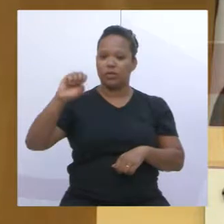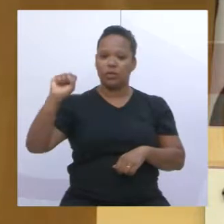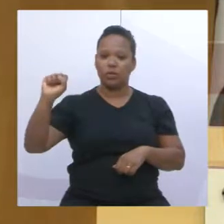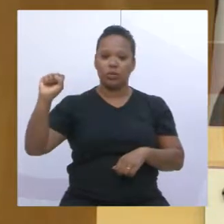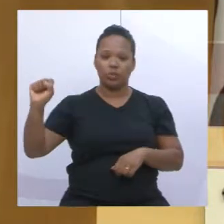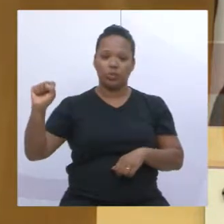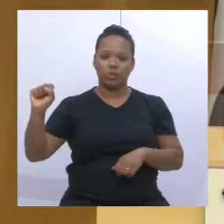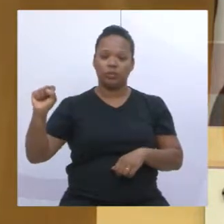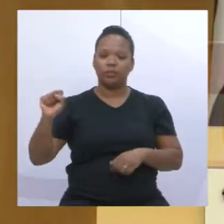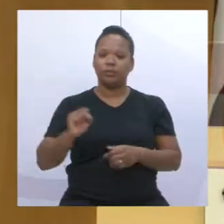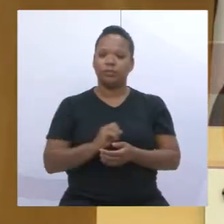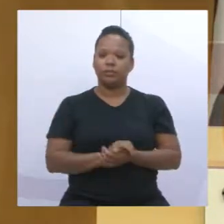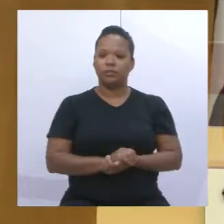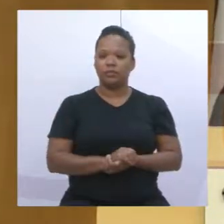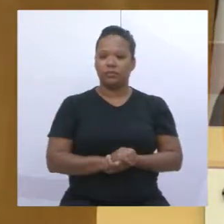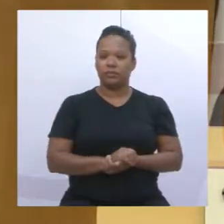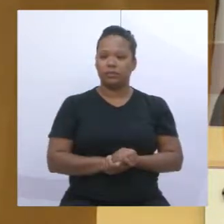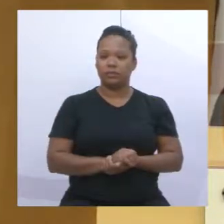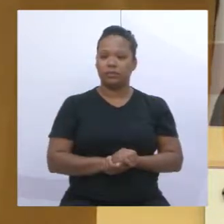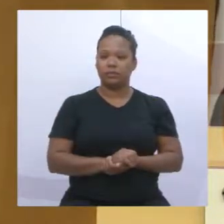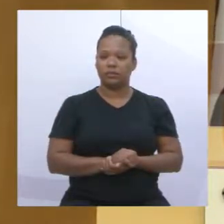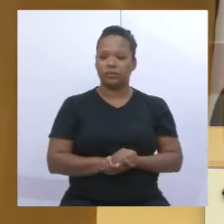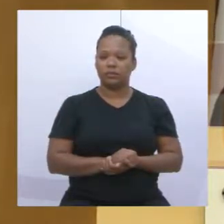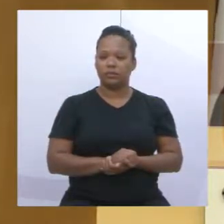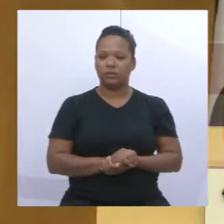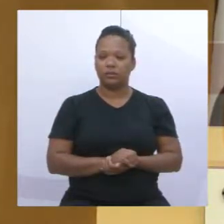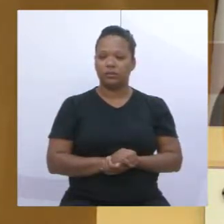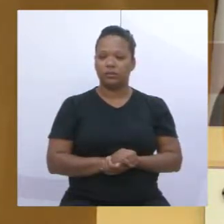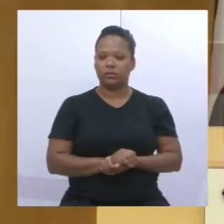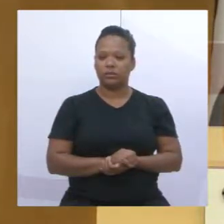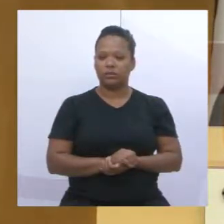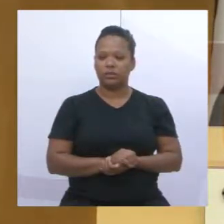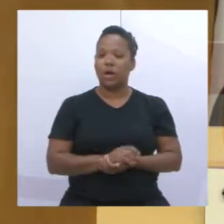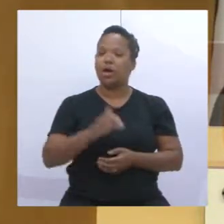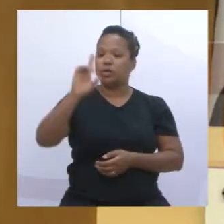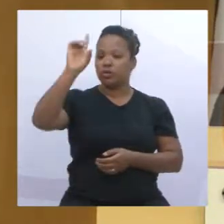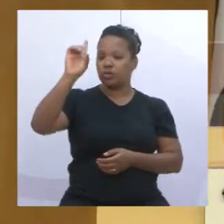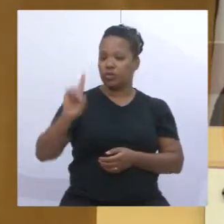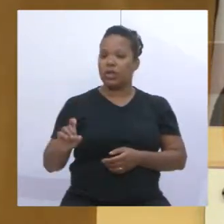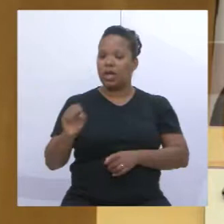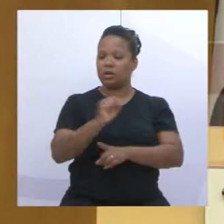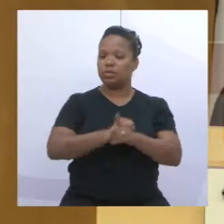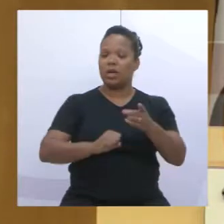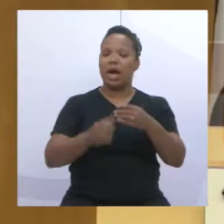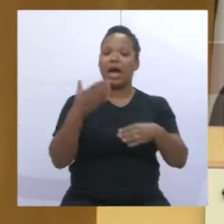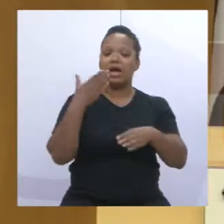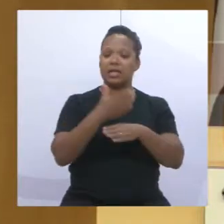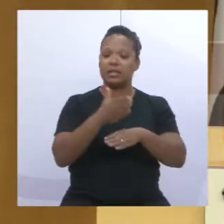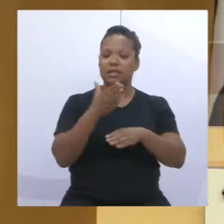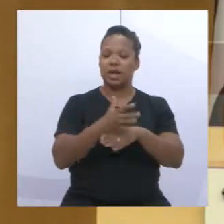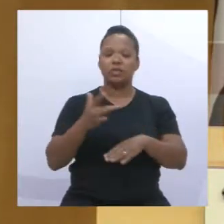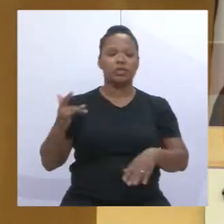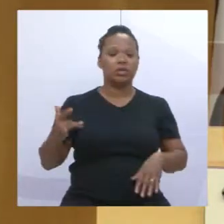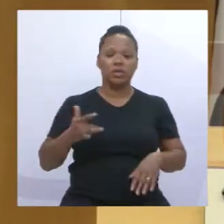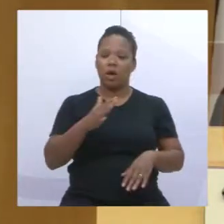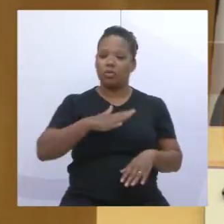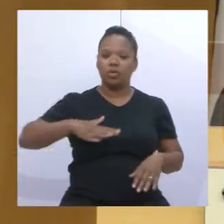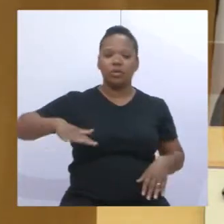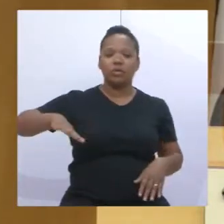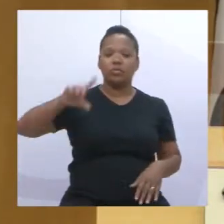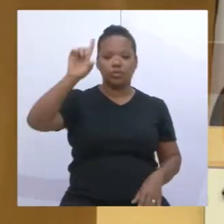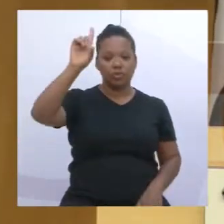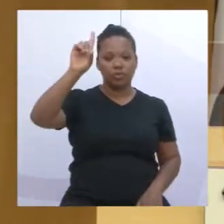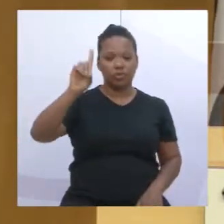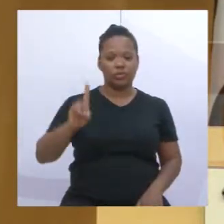1988 trouxe uma relevante inovação para o âmbito dos direitos sociais, acesso a todos à saúde. Tal direito